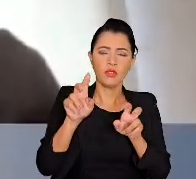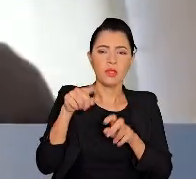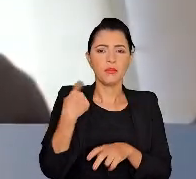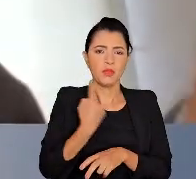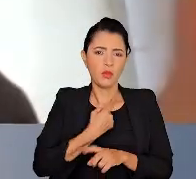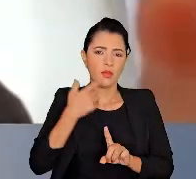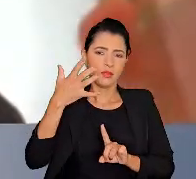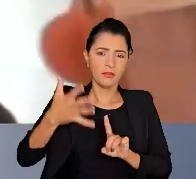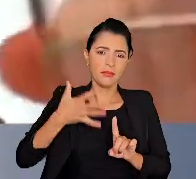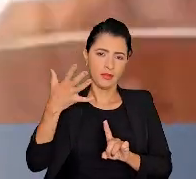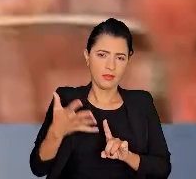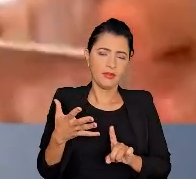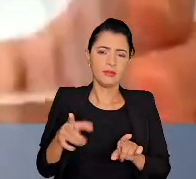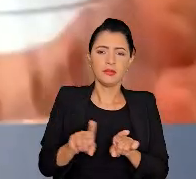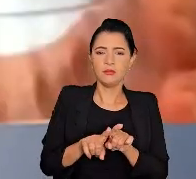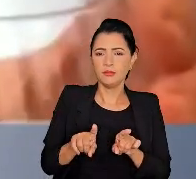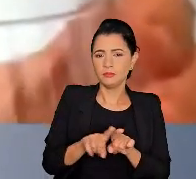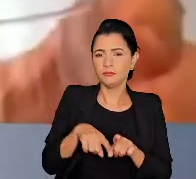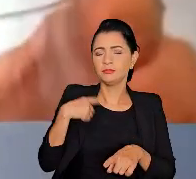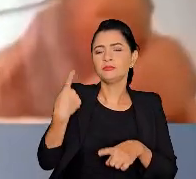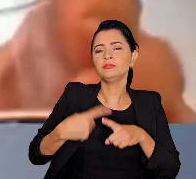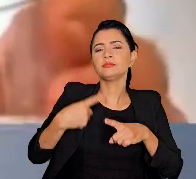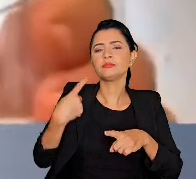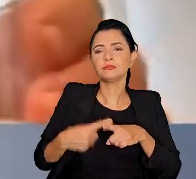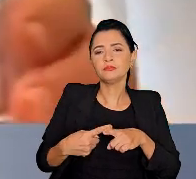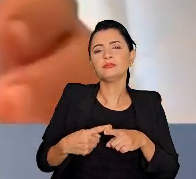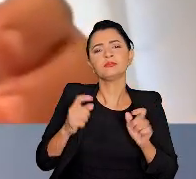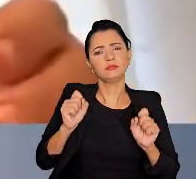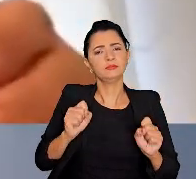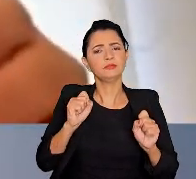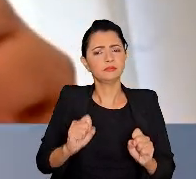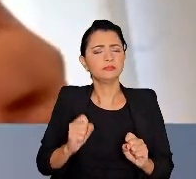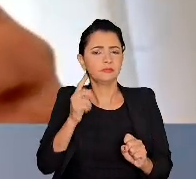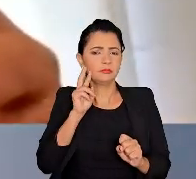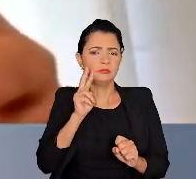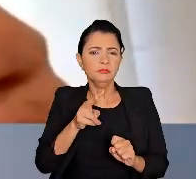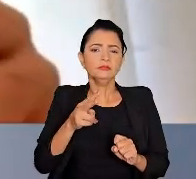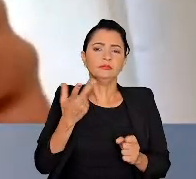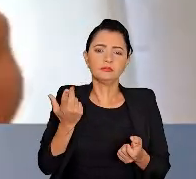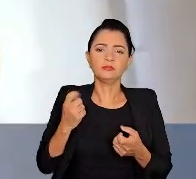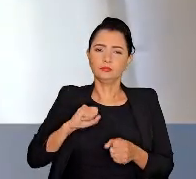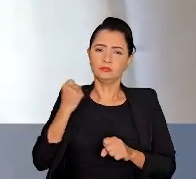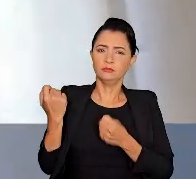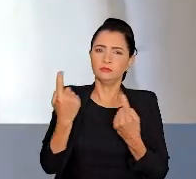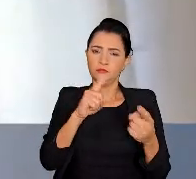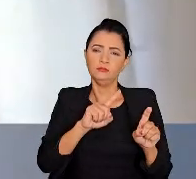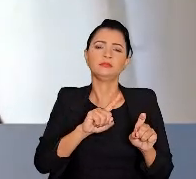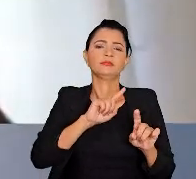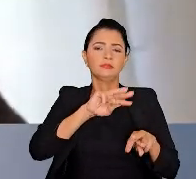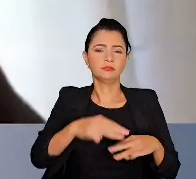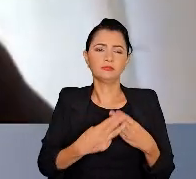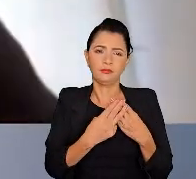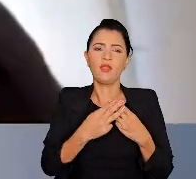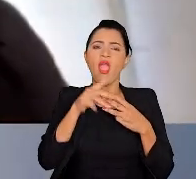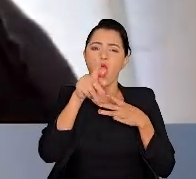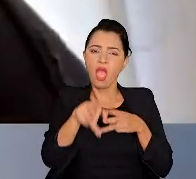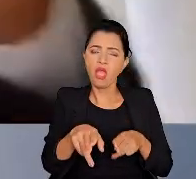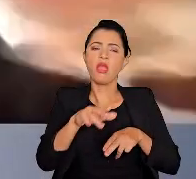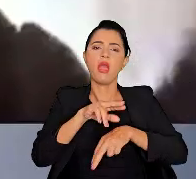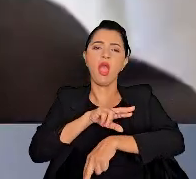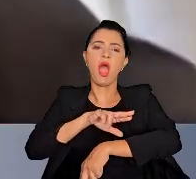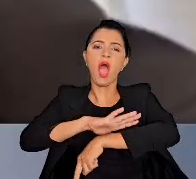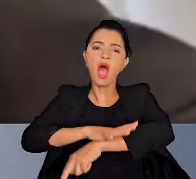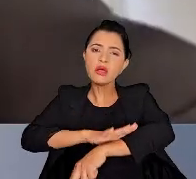palestra, especificamente, porque podemos considerar o antissemitismo como uma forma de racismo.